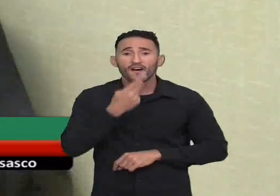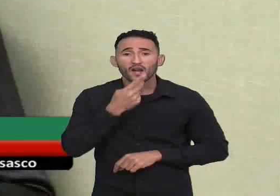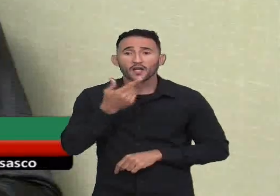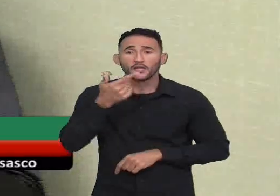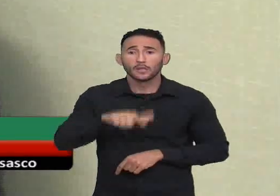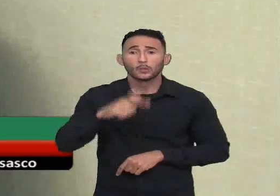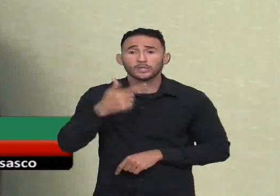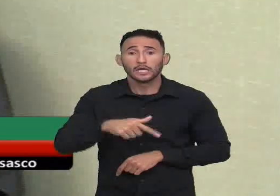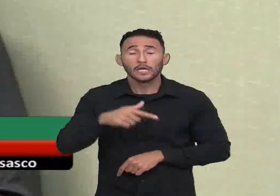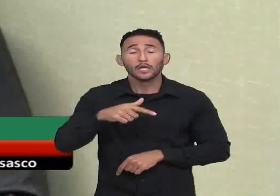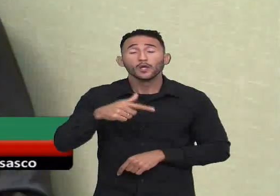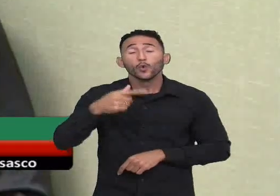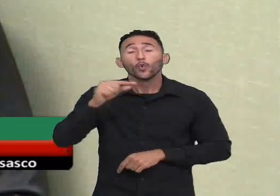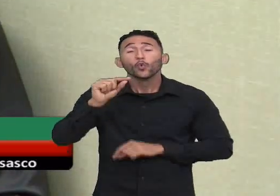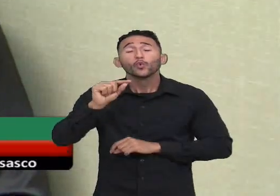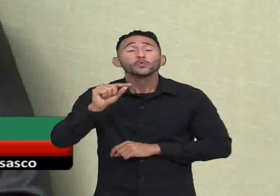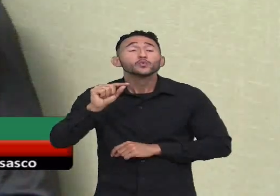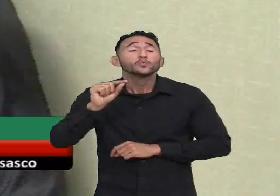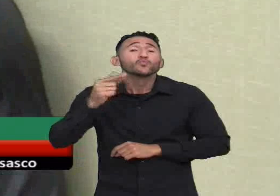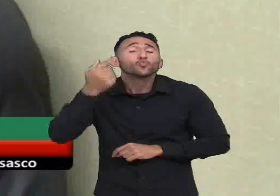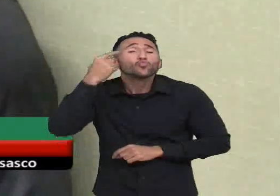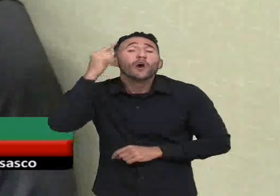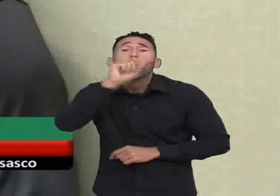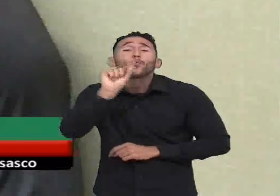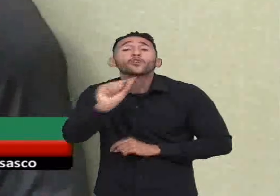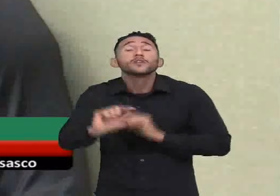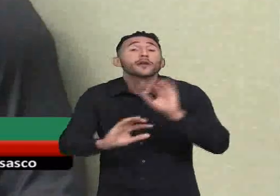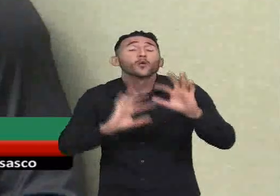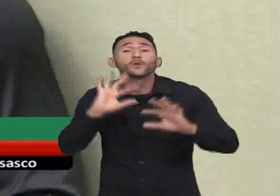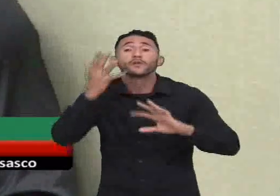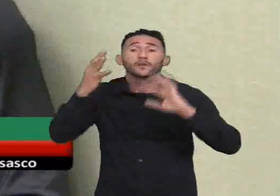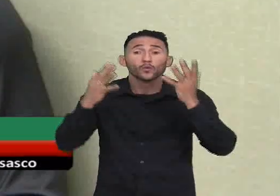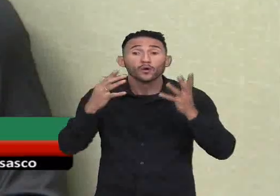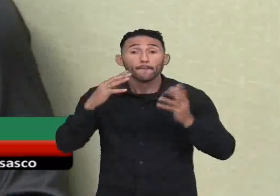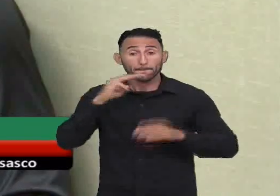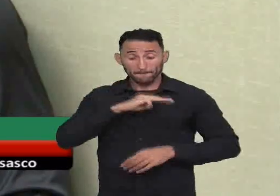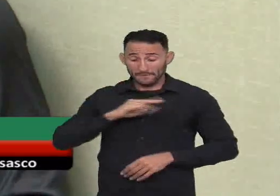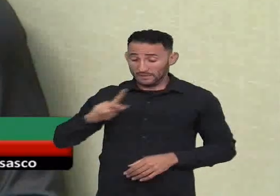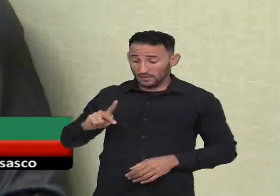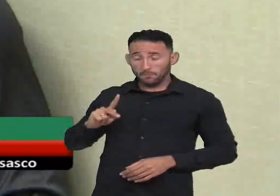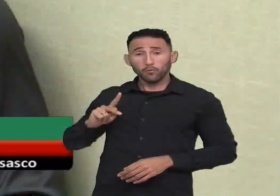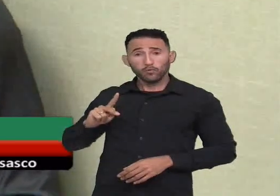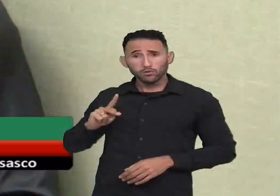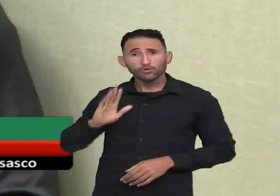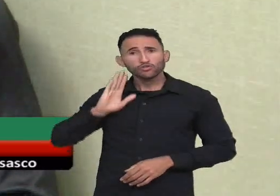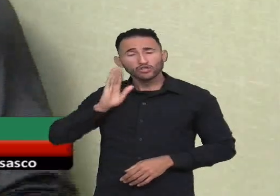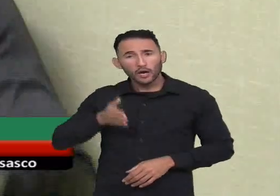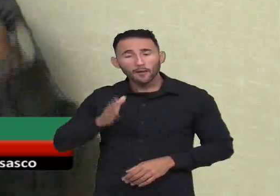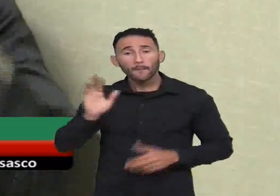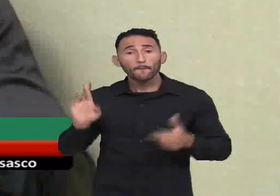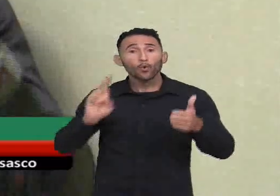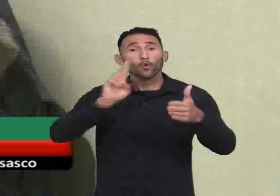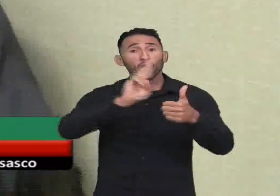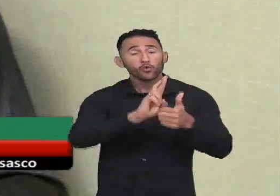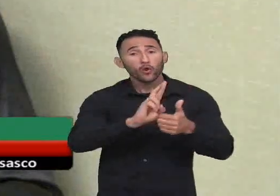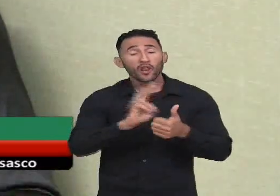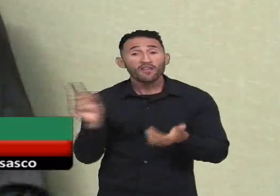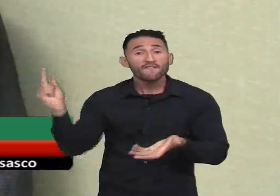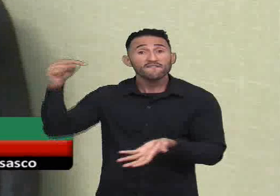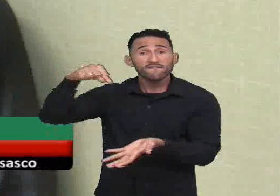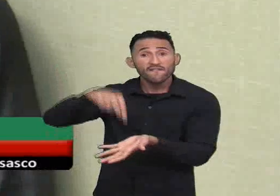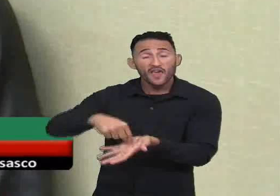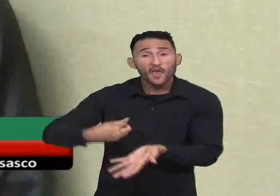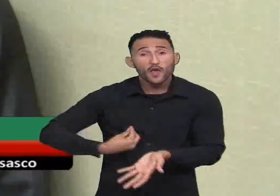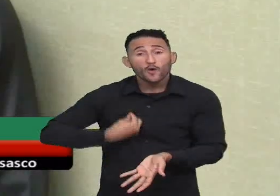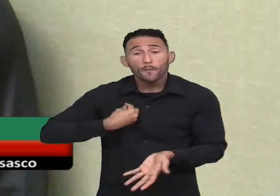ter noção do que está sendo discutido. Outra coisa é um Ministério Público, um procurador público vir trazer denúncias graves